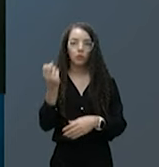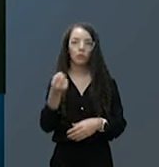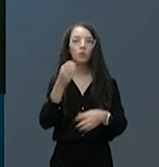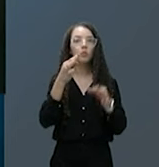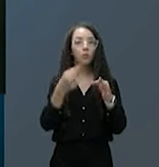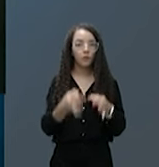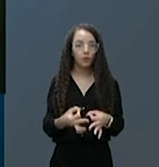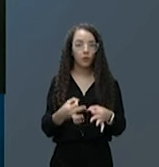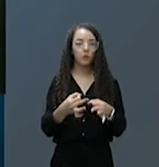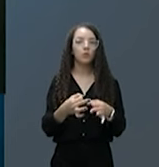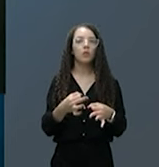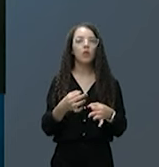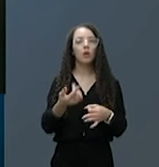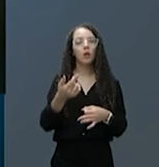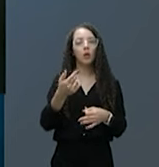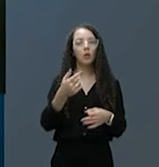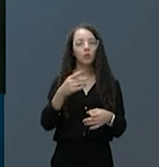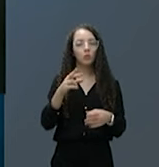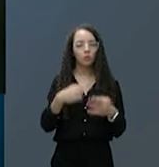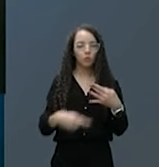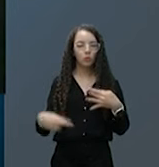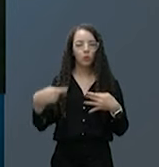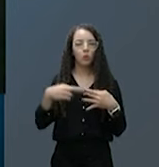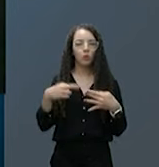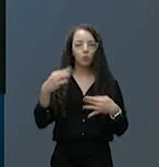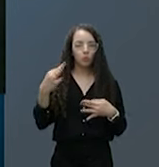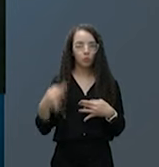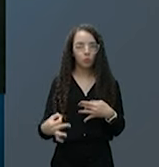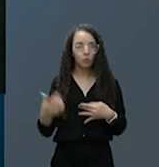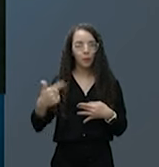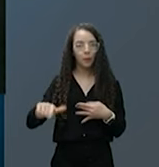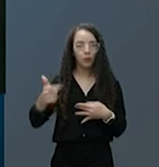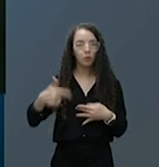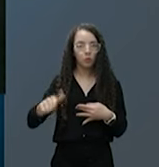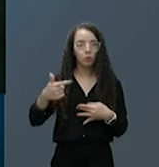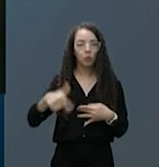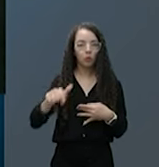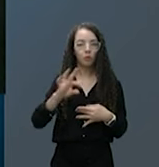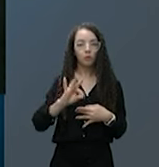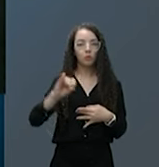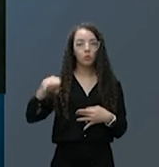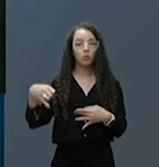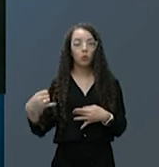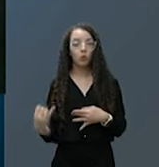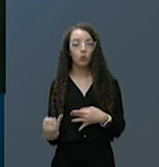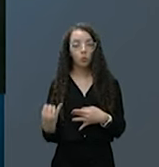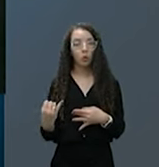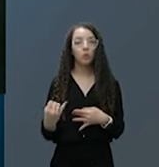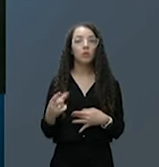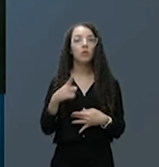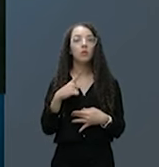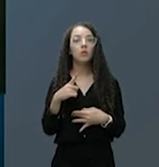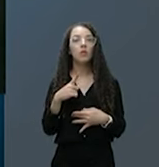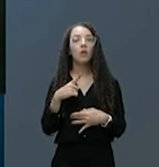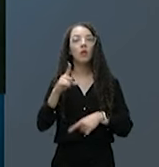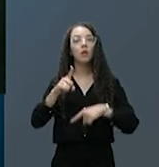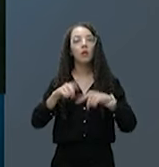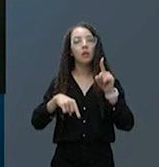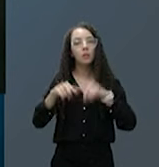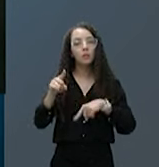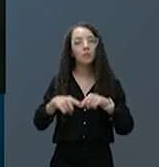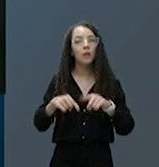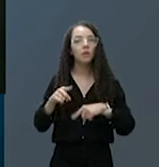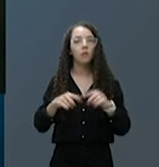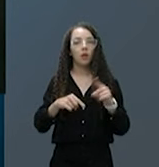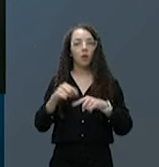no Superior Tribunal de Justiça perante o Supremo Tribunal Federal. Trata-se de matéria amplamente regulamentada pela